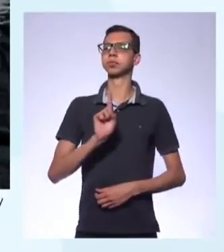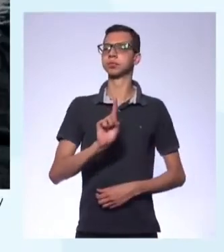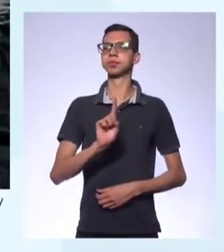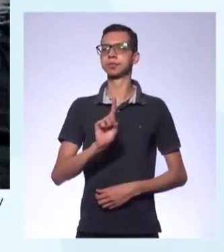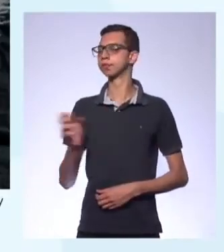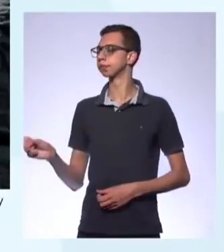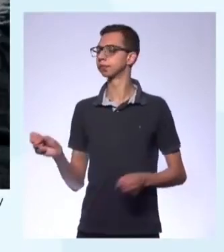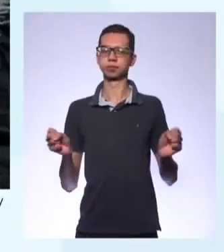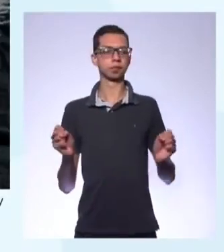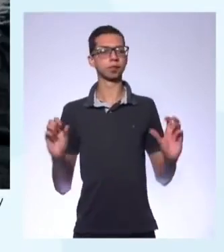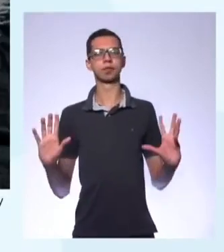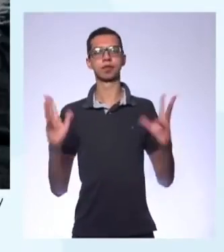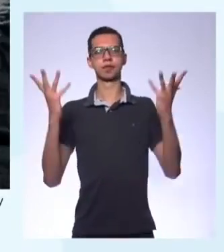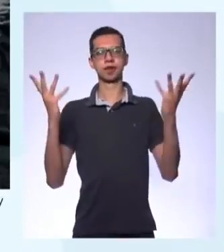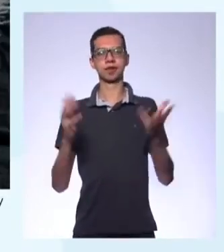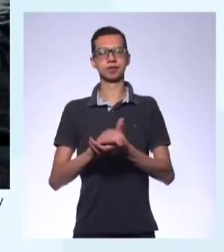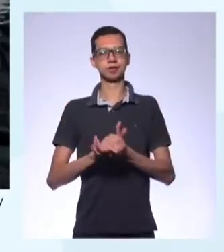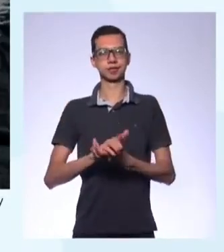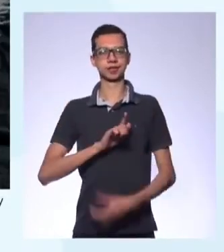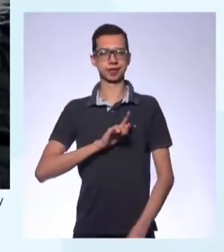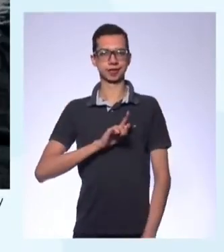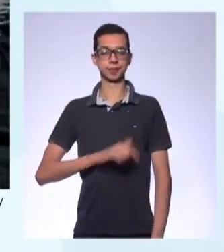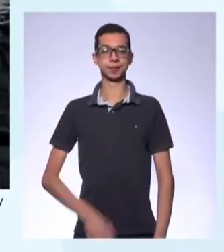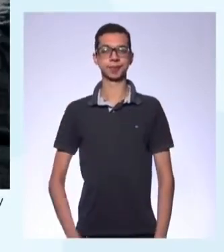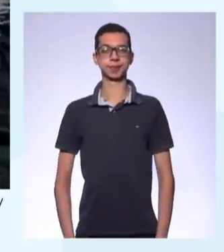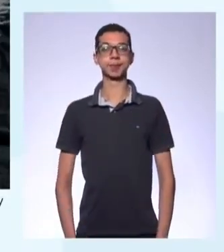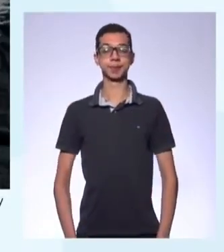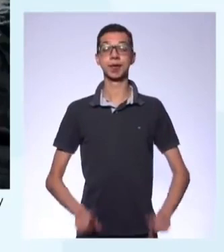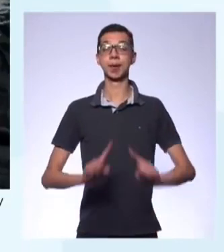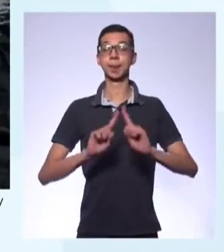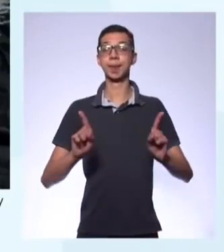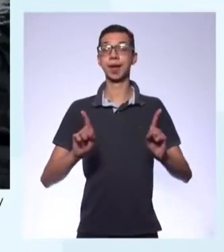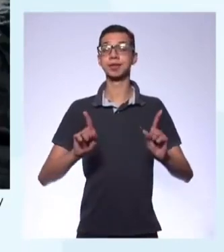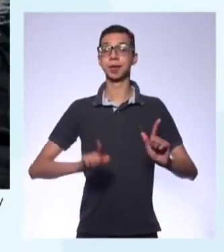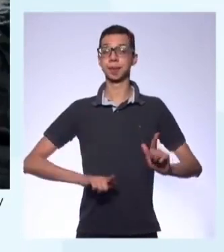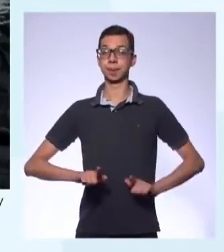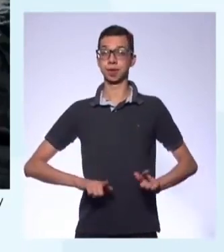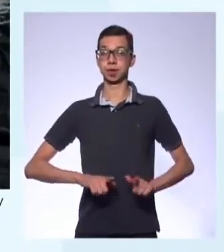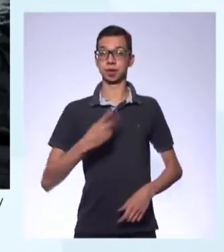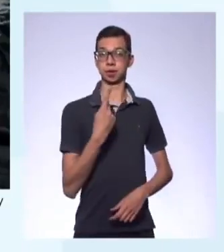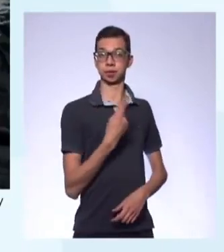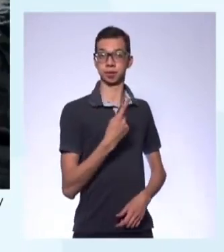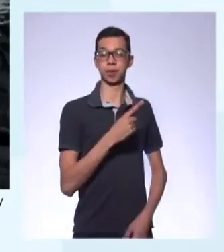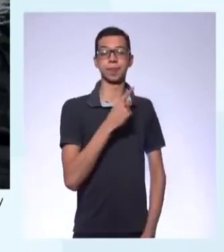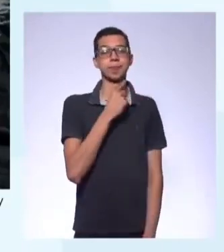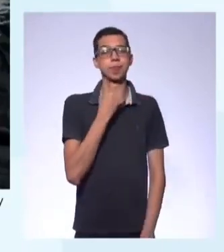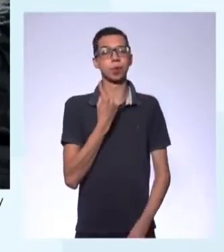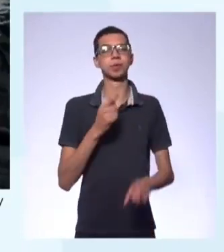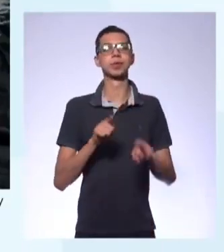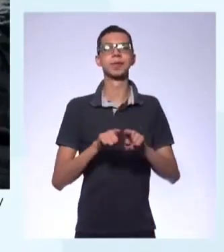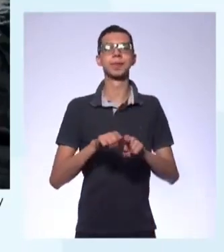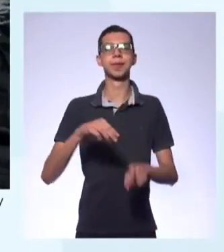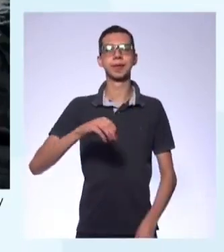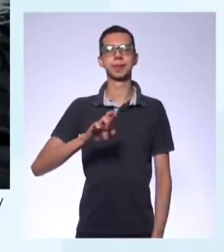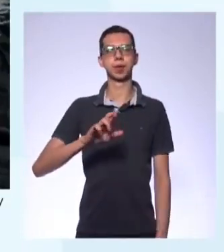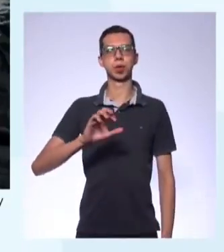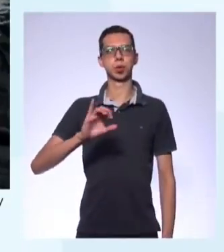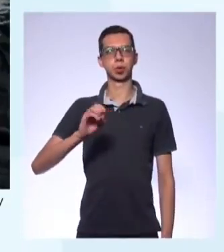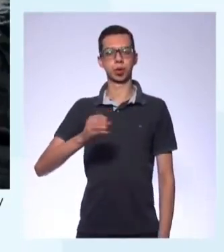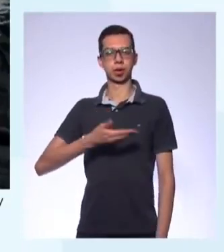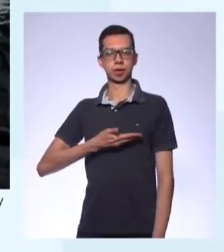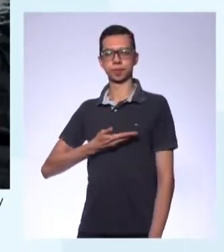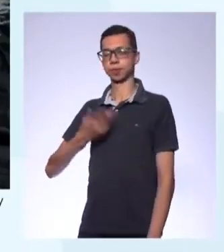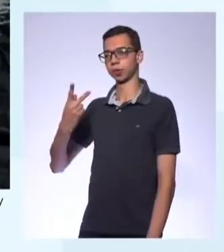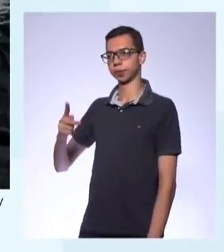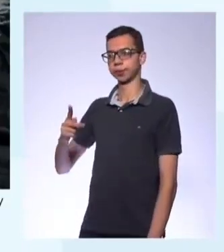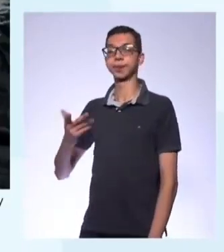causa de uma briga que acarretou a morte de Teobaldo, primo de Julieta, e Mercúrio, amigo de Romeu. Julieta